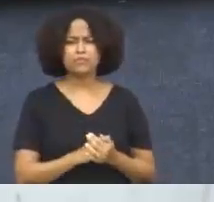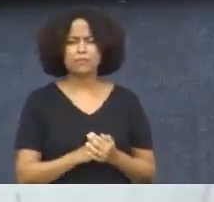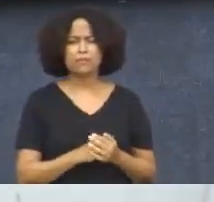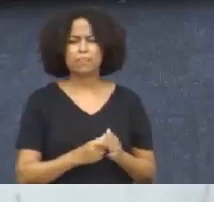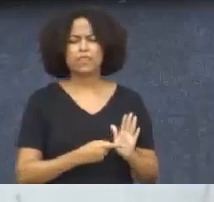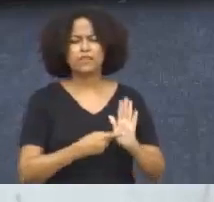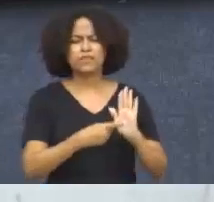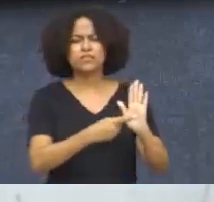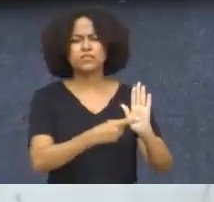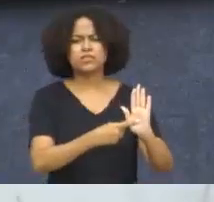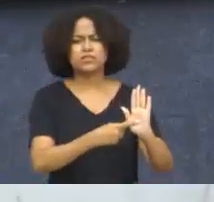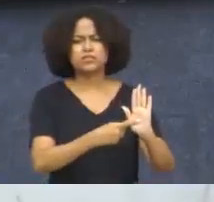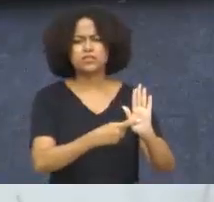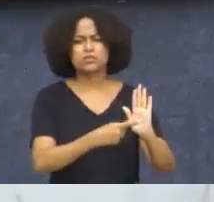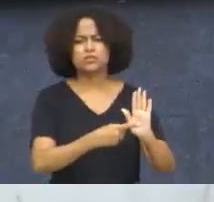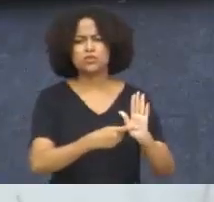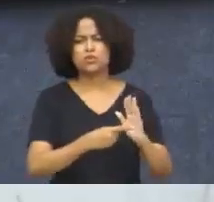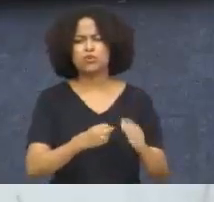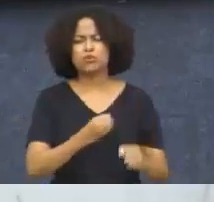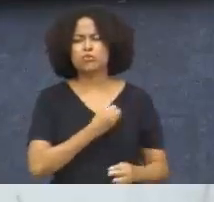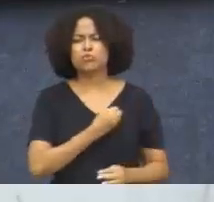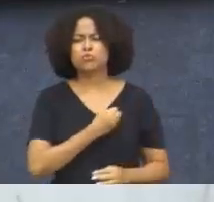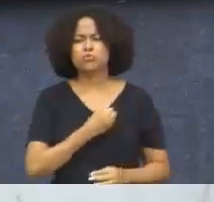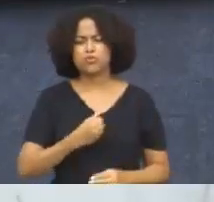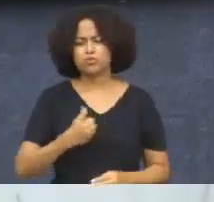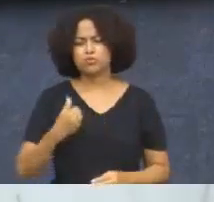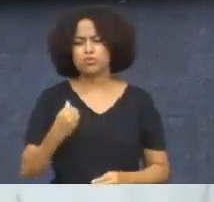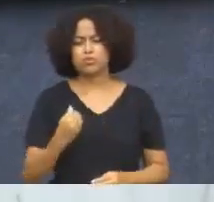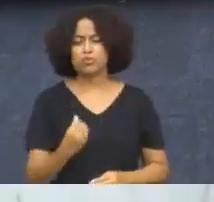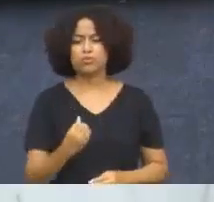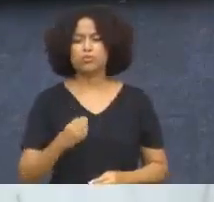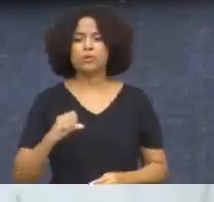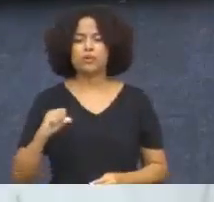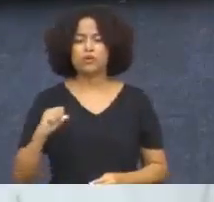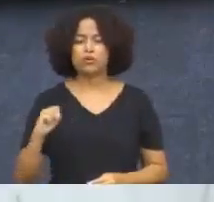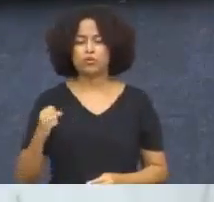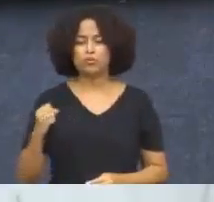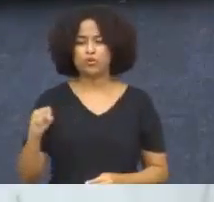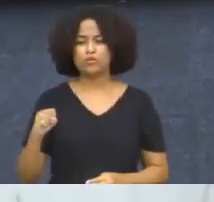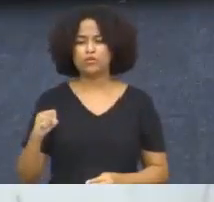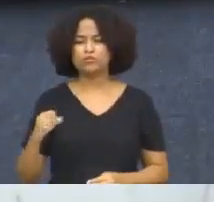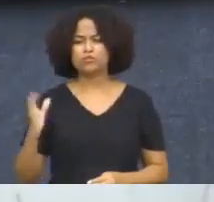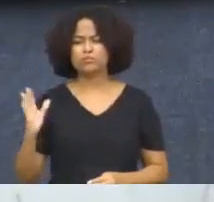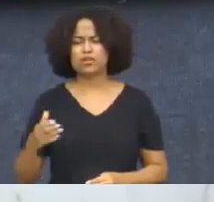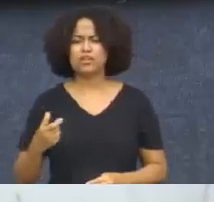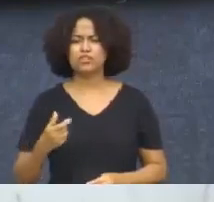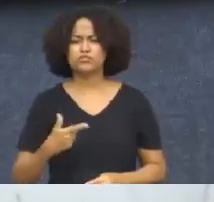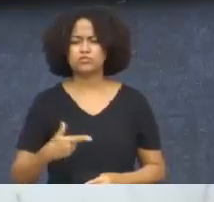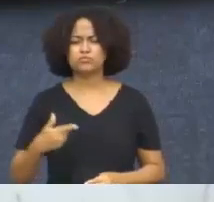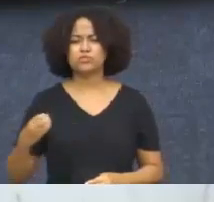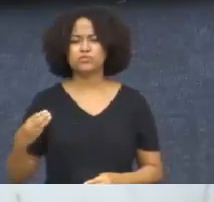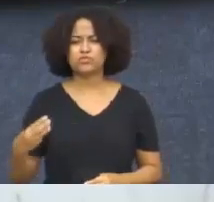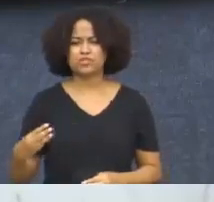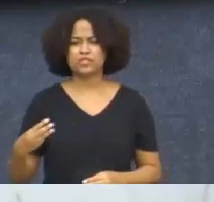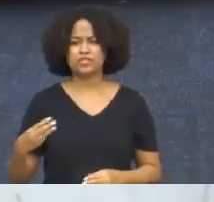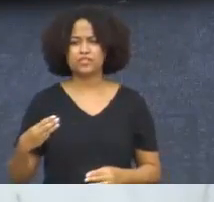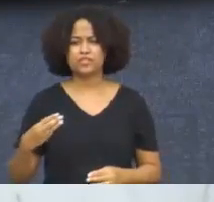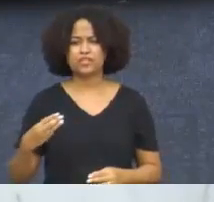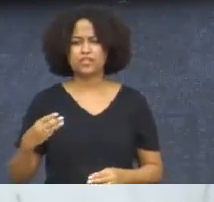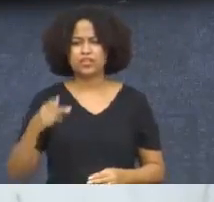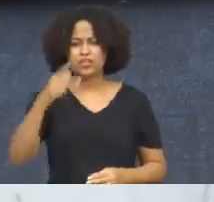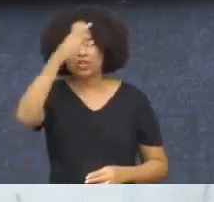Primeiro, indicação número 68/2023, turno único. Assunto, indicação ao prefeito Fuad